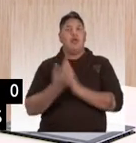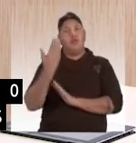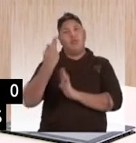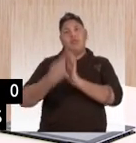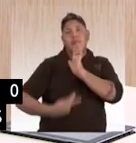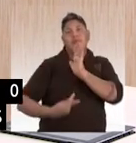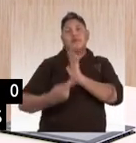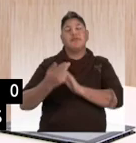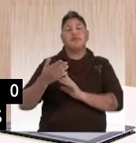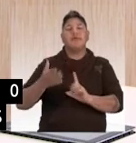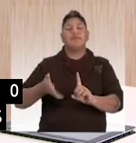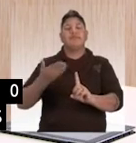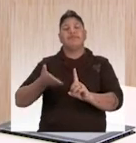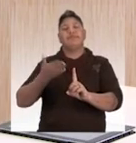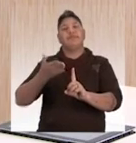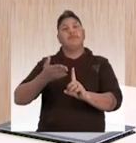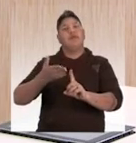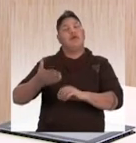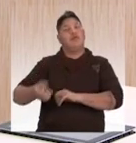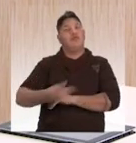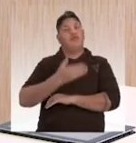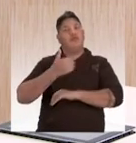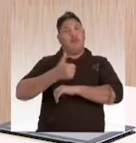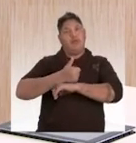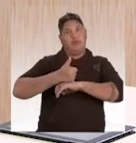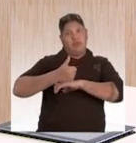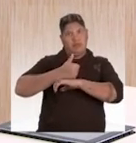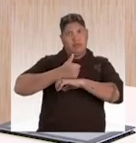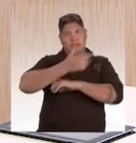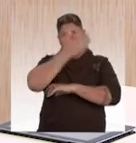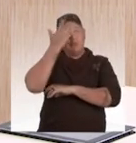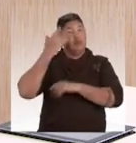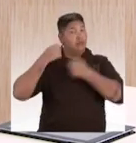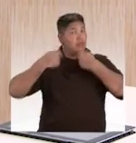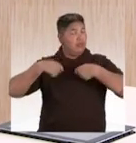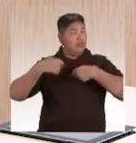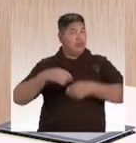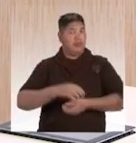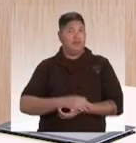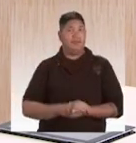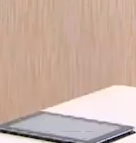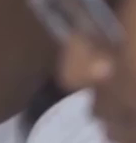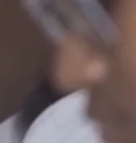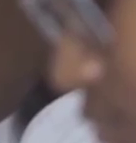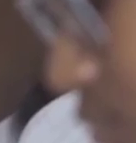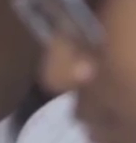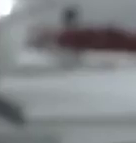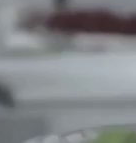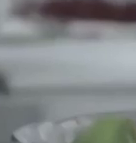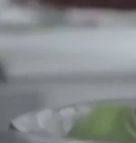que o MPT criou projetos para estimular a empregabilidade para quem mais precisa.